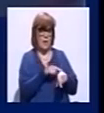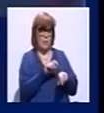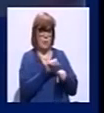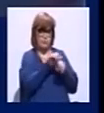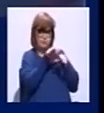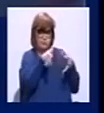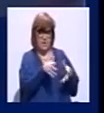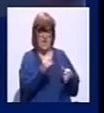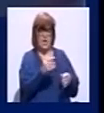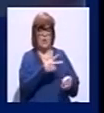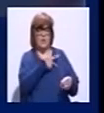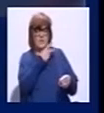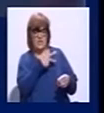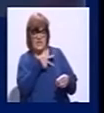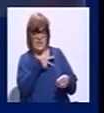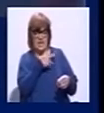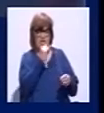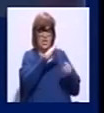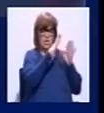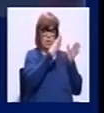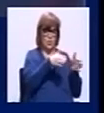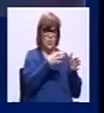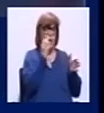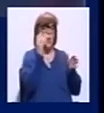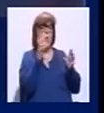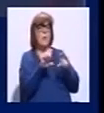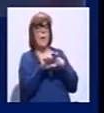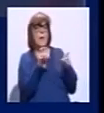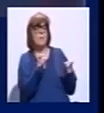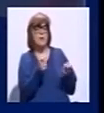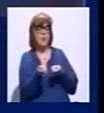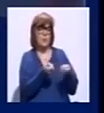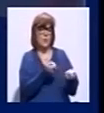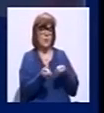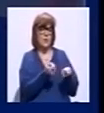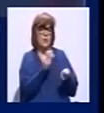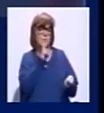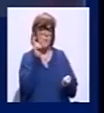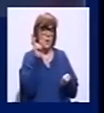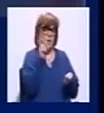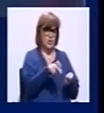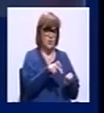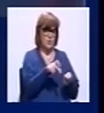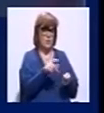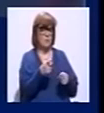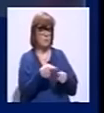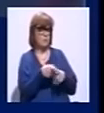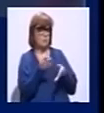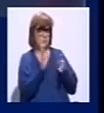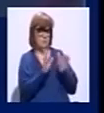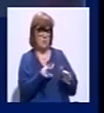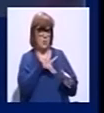a institutos universidades como a as empresas também se organizaram para responder às necessidades